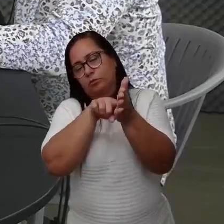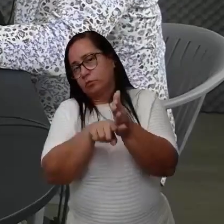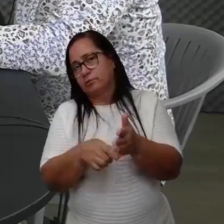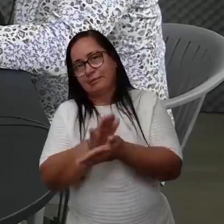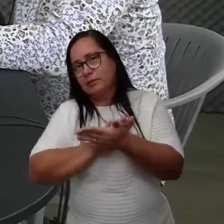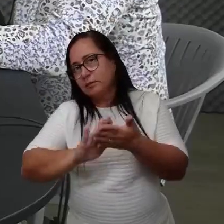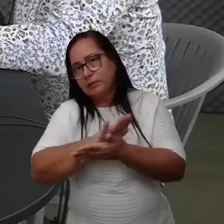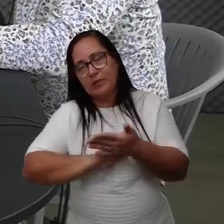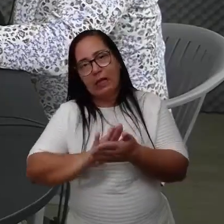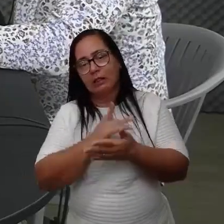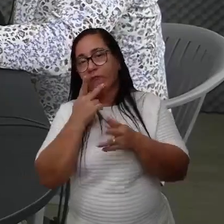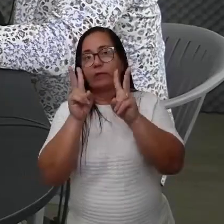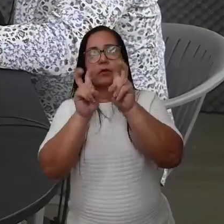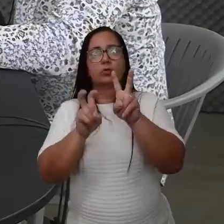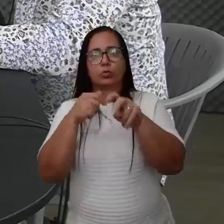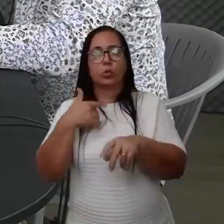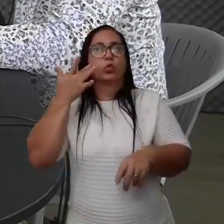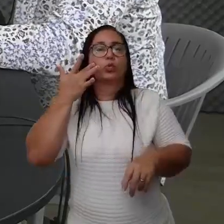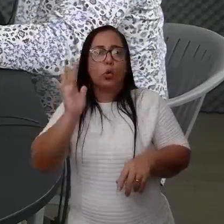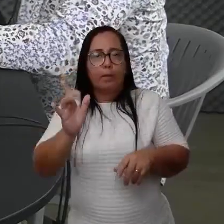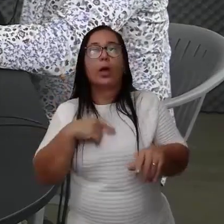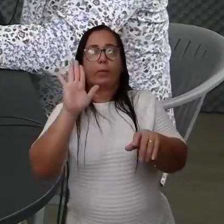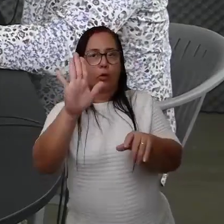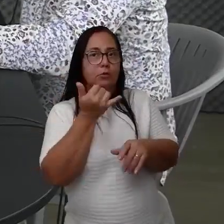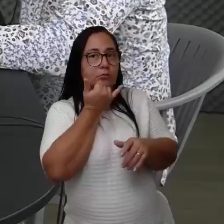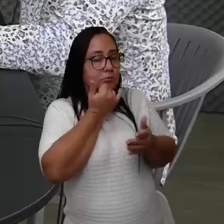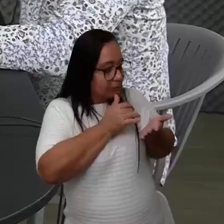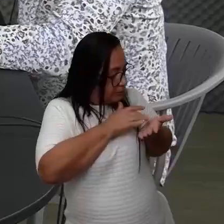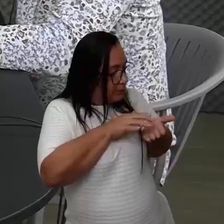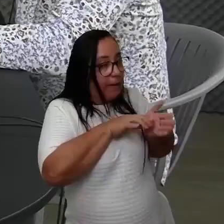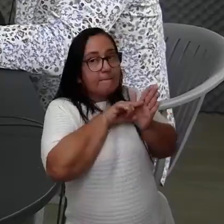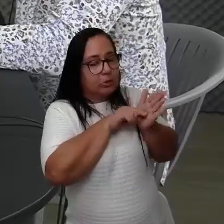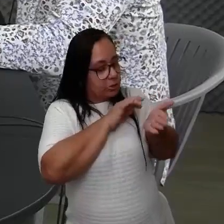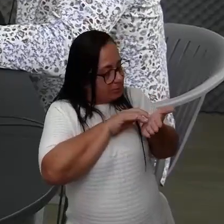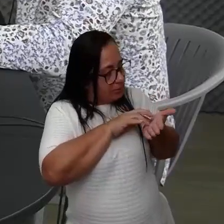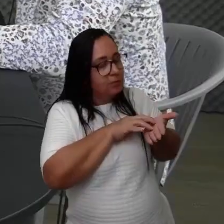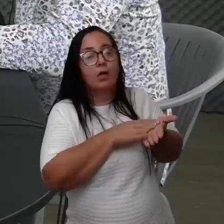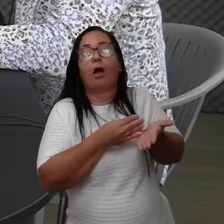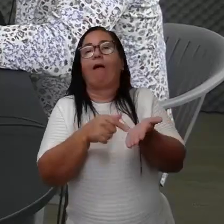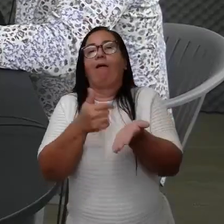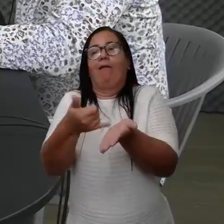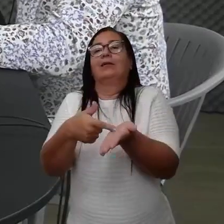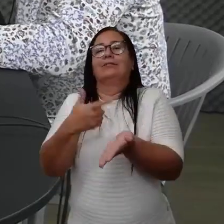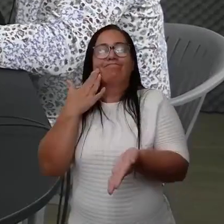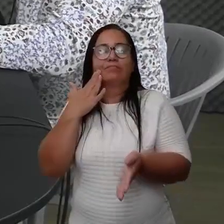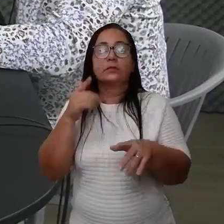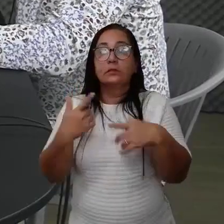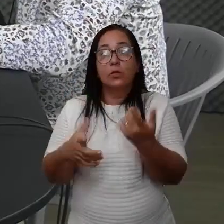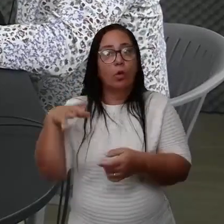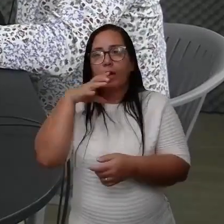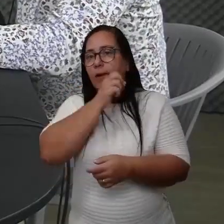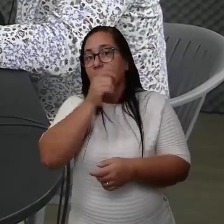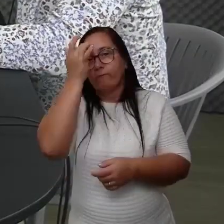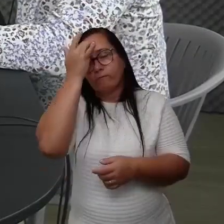a gente fala qualquer assunto aqui que eu não souber, eu vou aqui discretamente, vou no celular e faço uma pesquisa, né? Então, assim, é muito mais